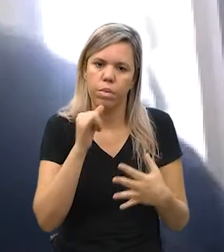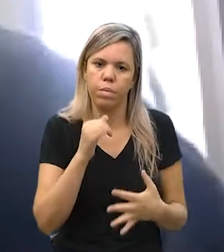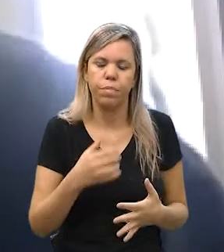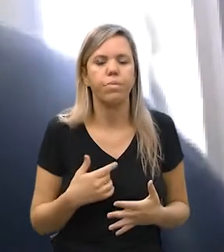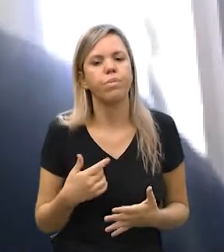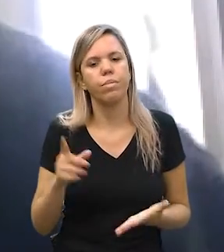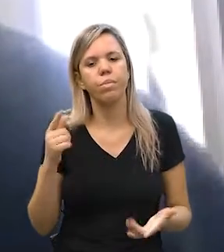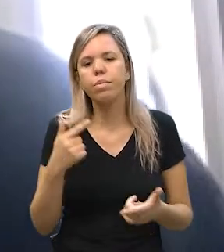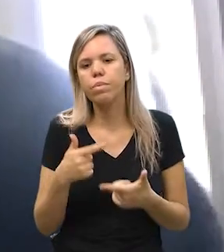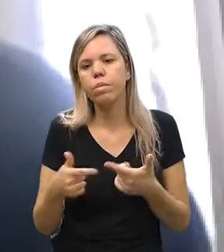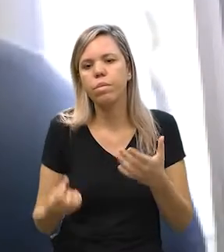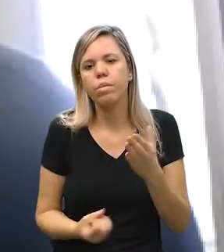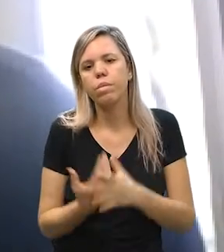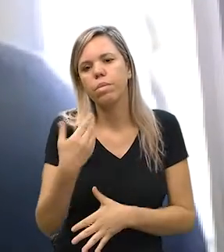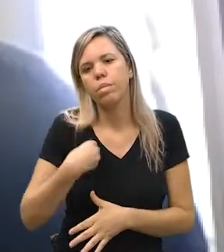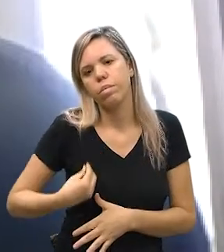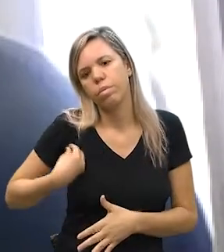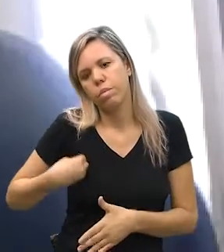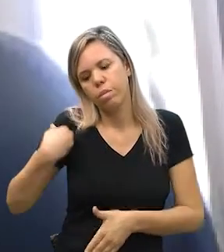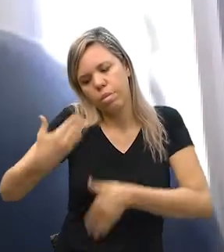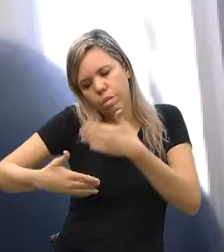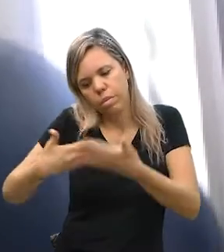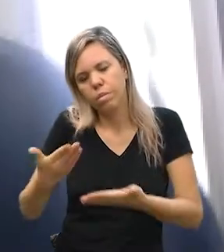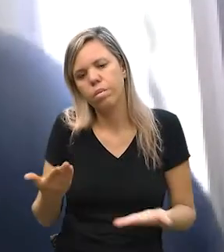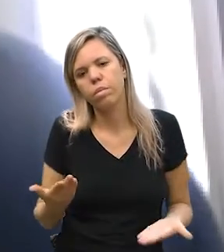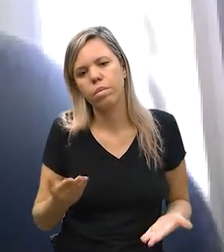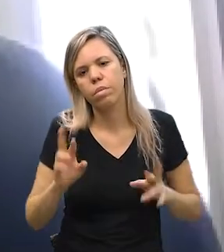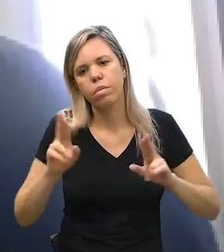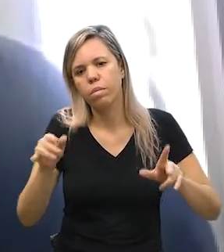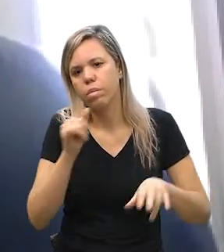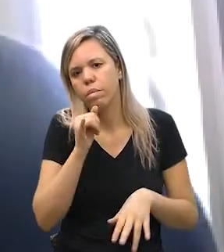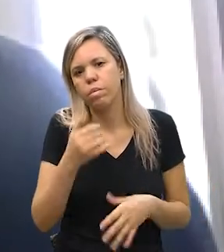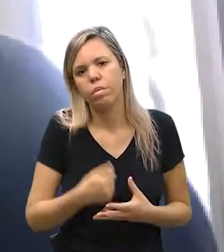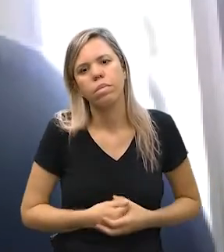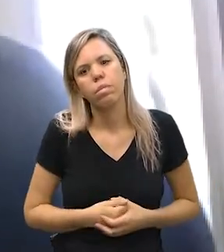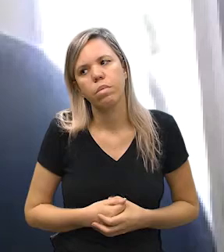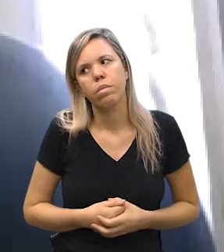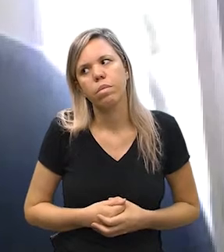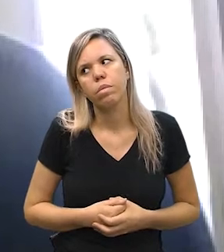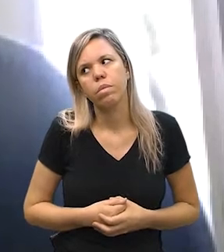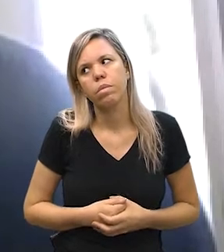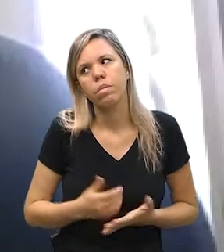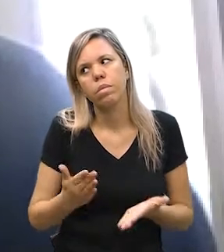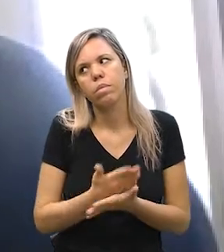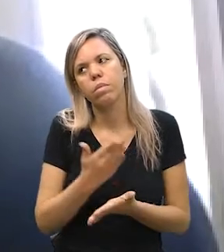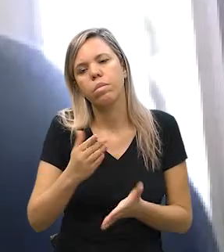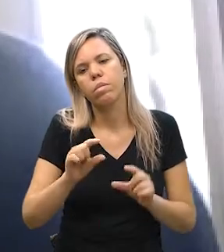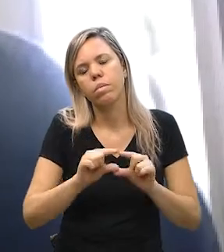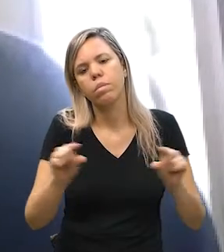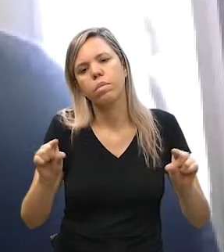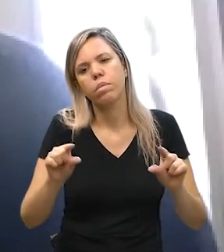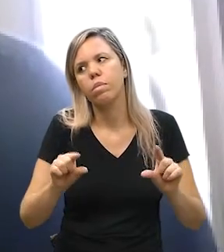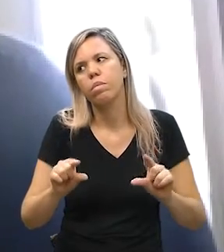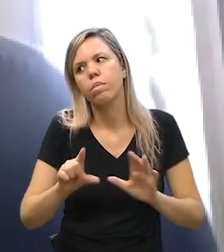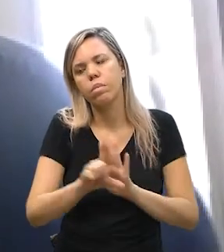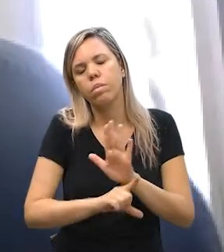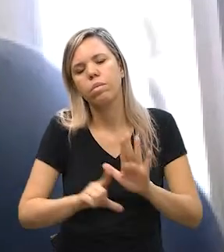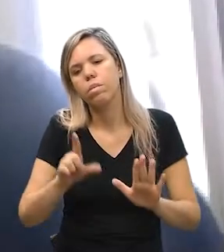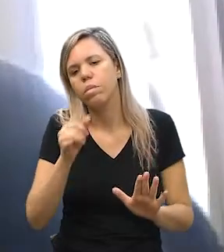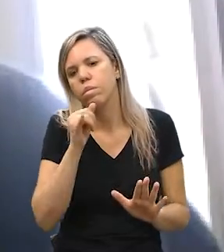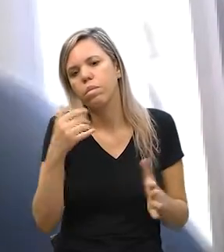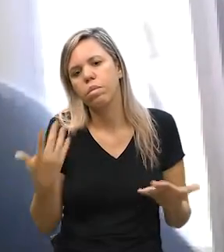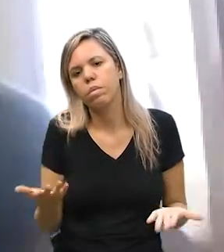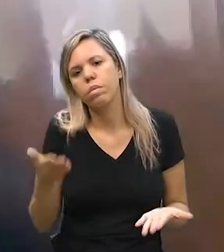a realidade dos fatos que a gente vive. E a diferença na crônica, na literatura,